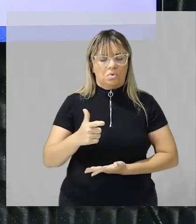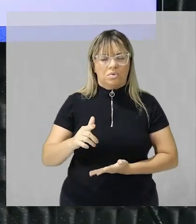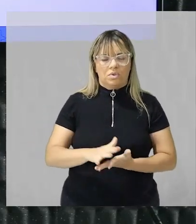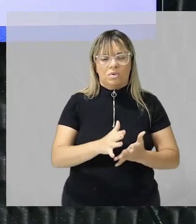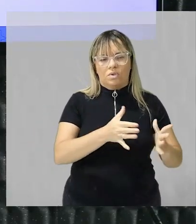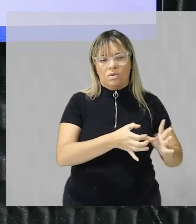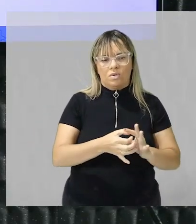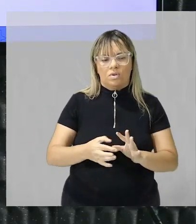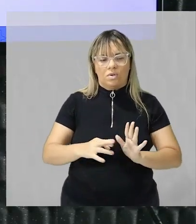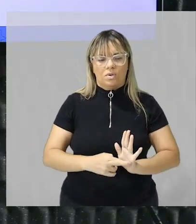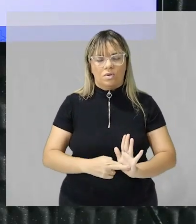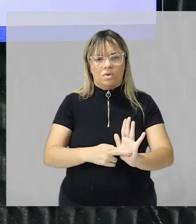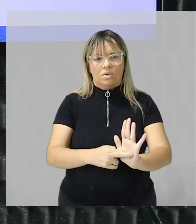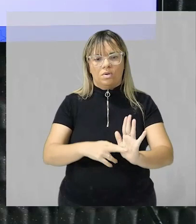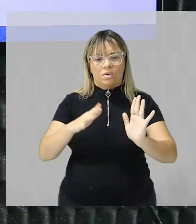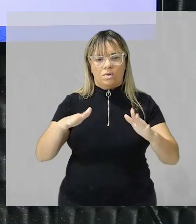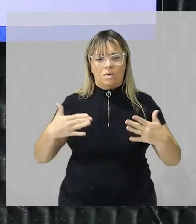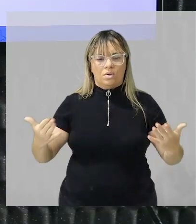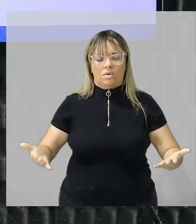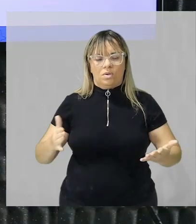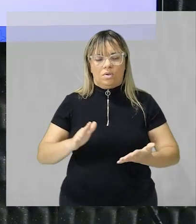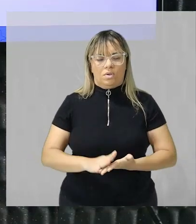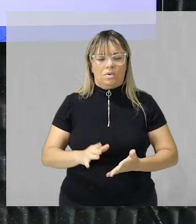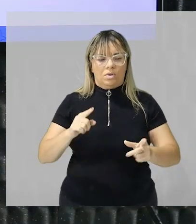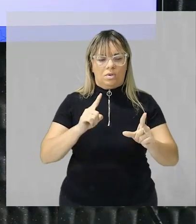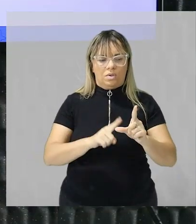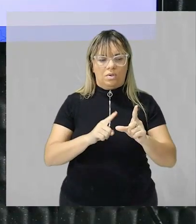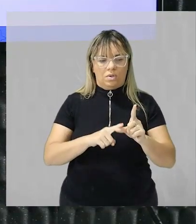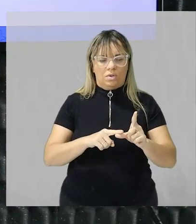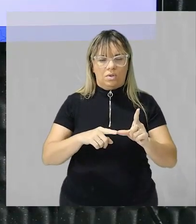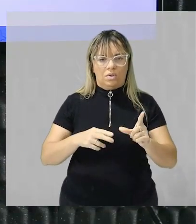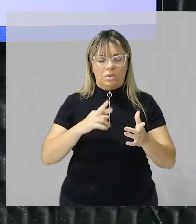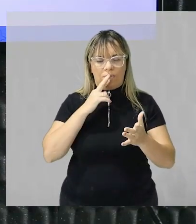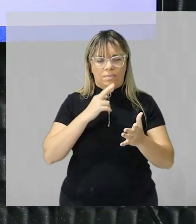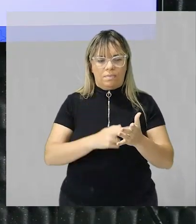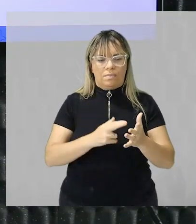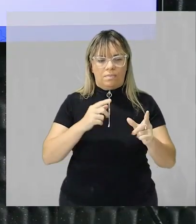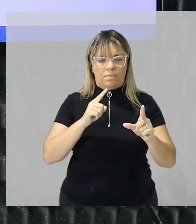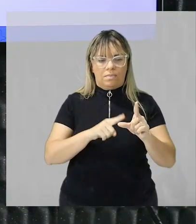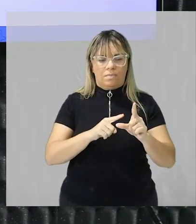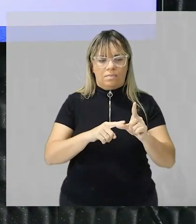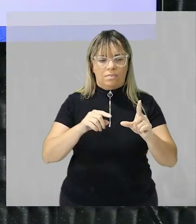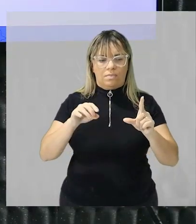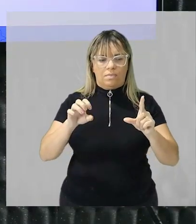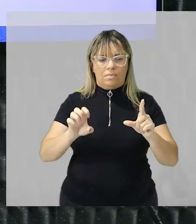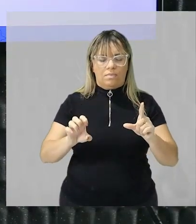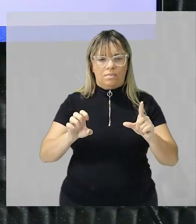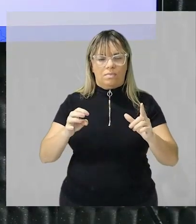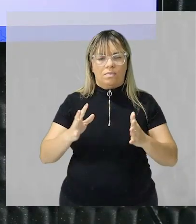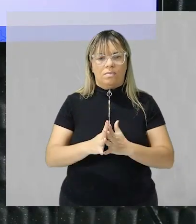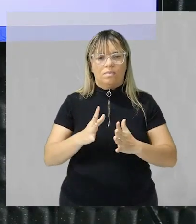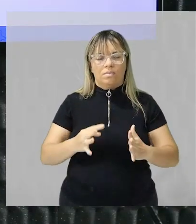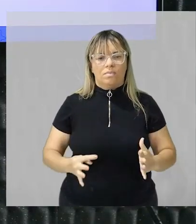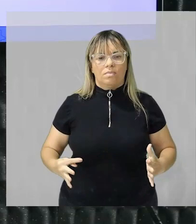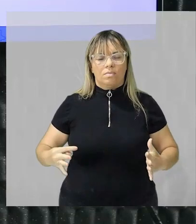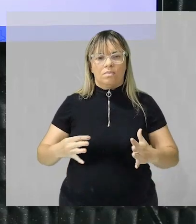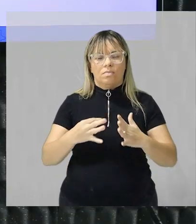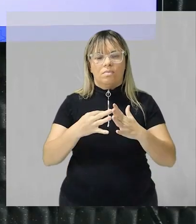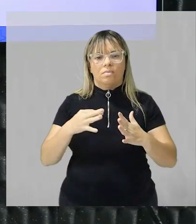aqui apresentado. Então, o contexto mais correto, a resposta mais correta vai ser transgenia. Transgenia,